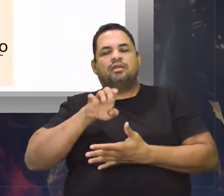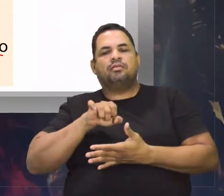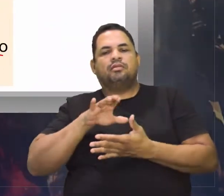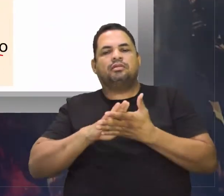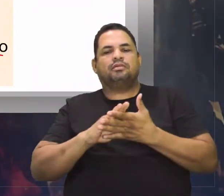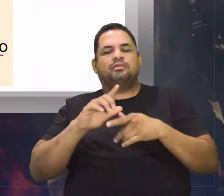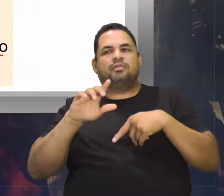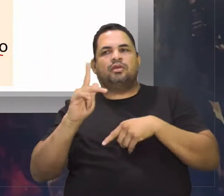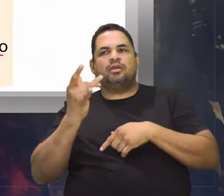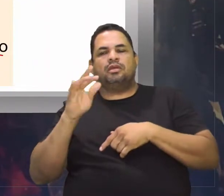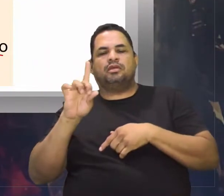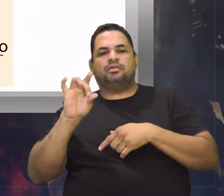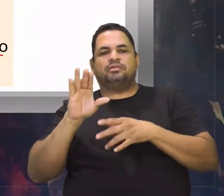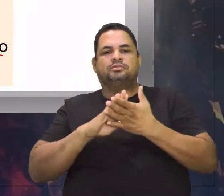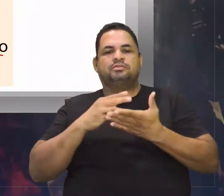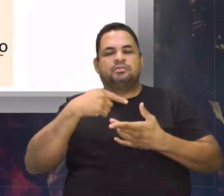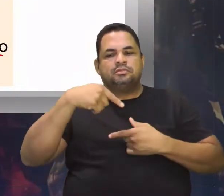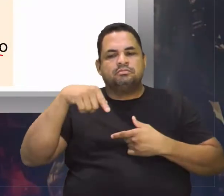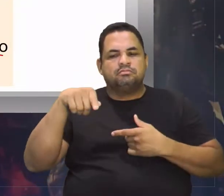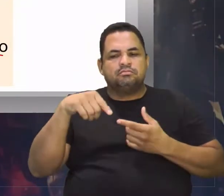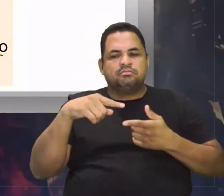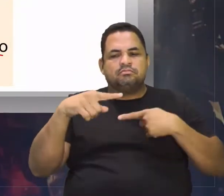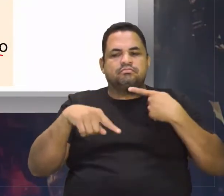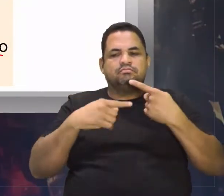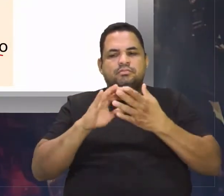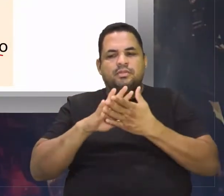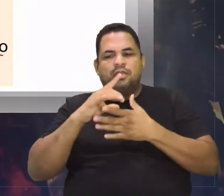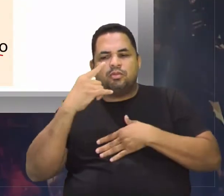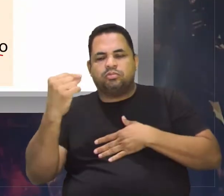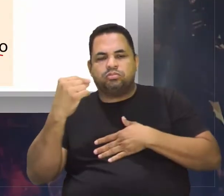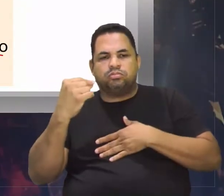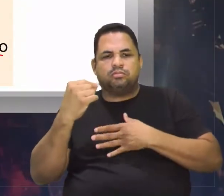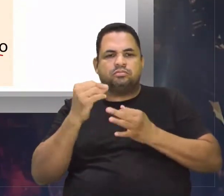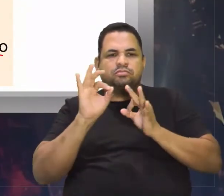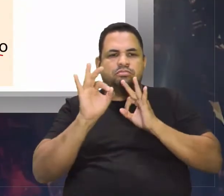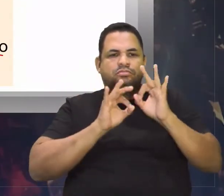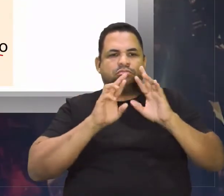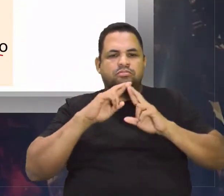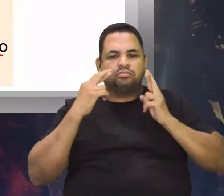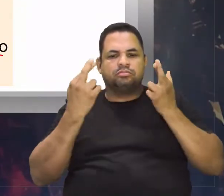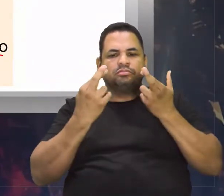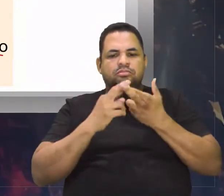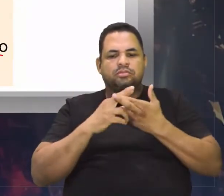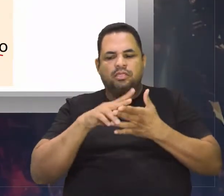Égira ali, da saída, que ele vai, na fuga dele, ele vai reunir